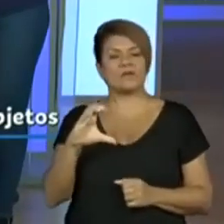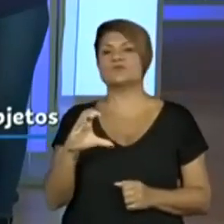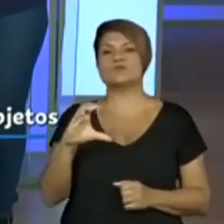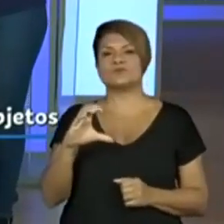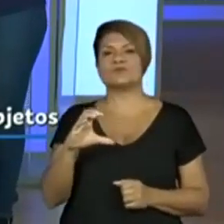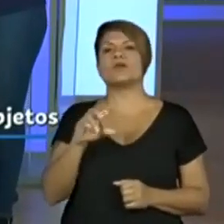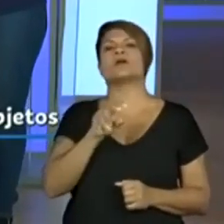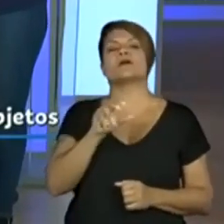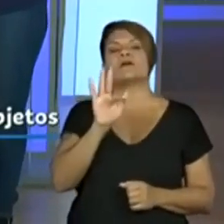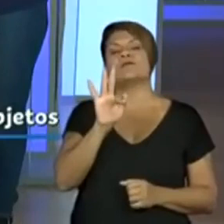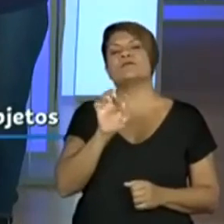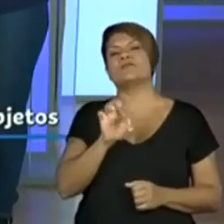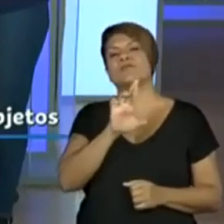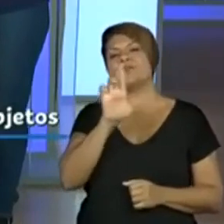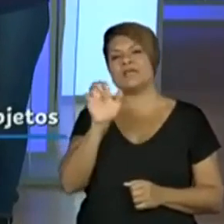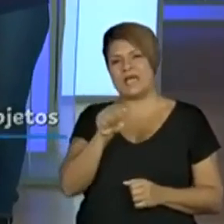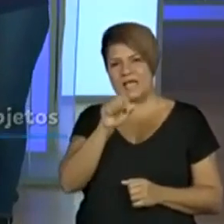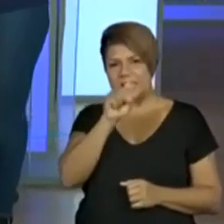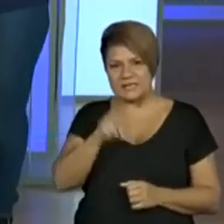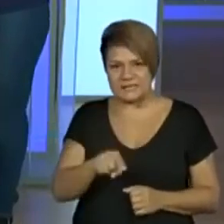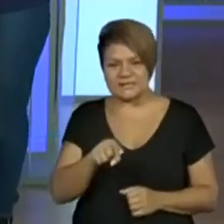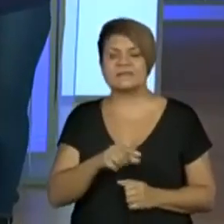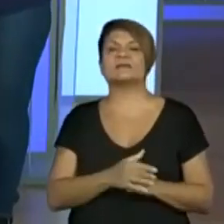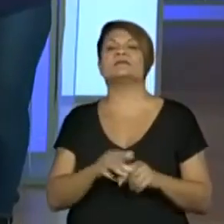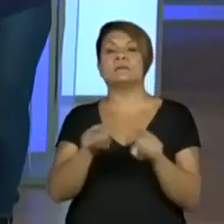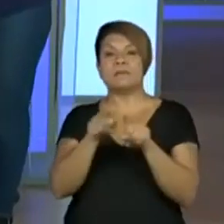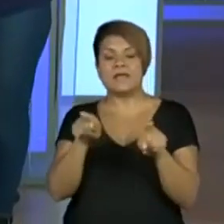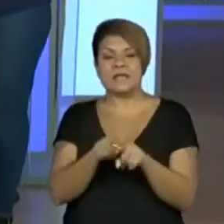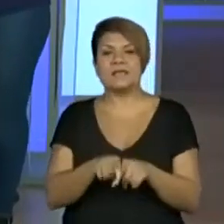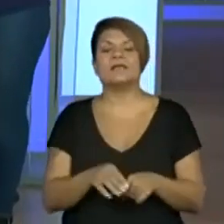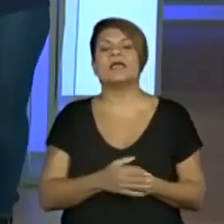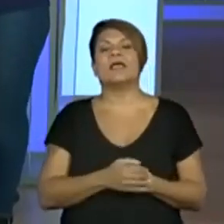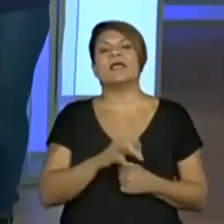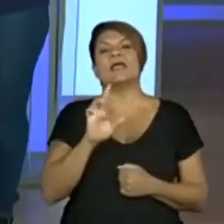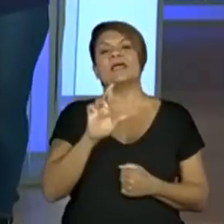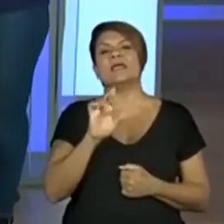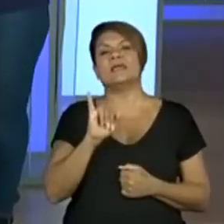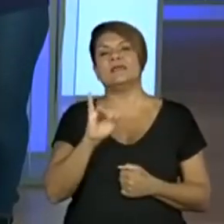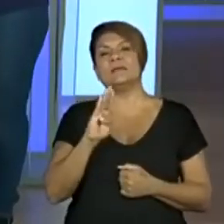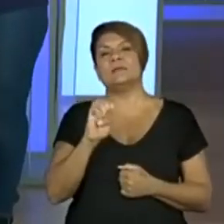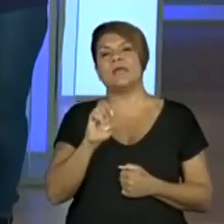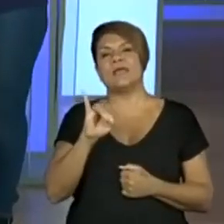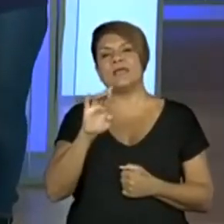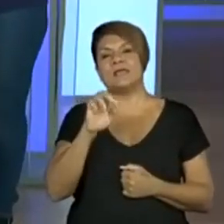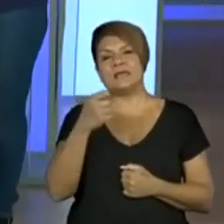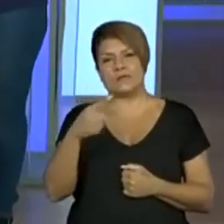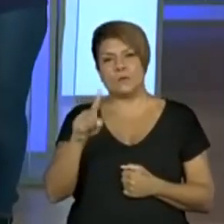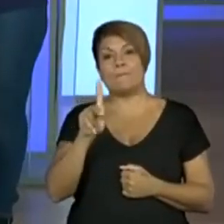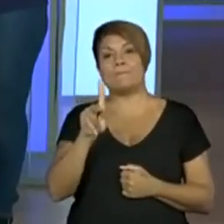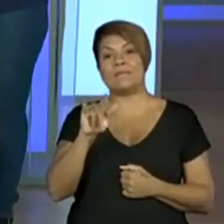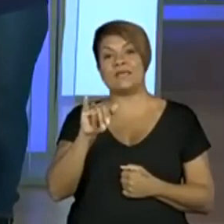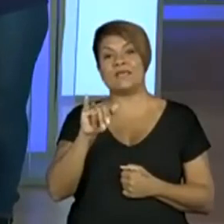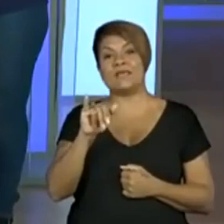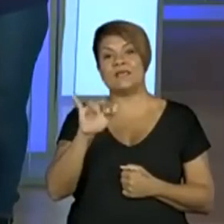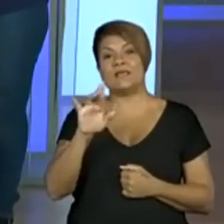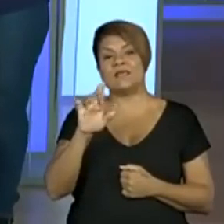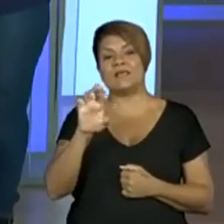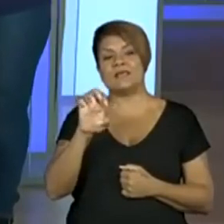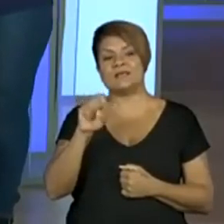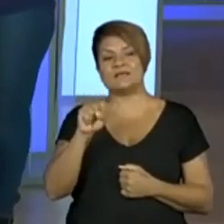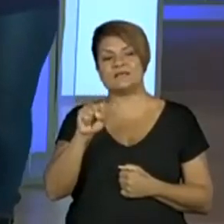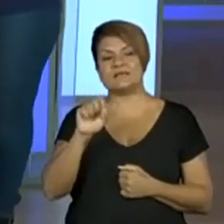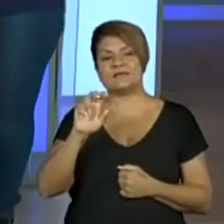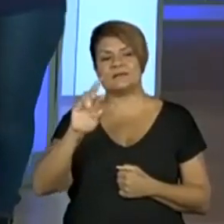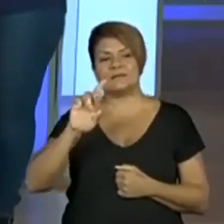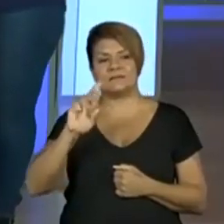Ferraz de Vasconcelos Ribeirão Preto Olha lá obrigada a professora também passaria precisamos disso se não